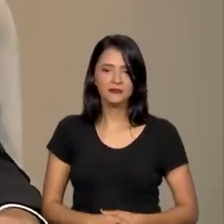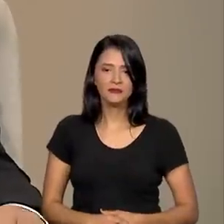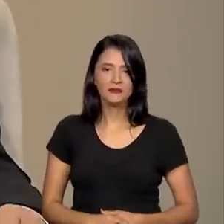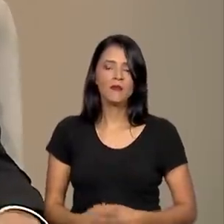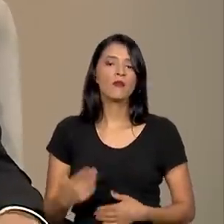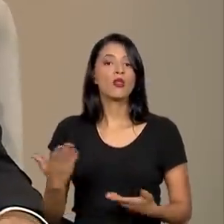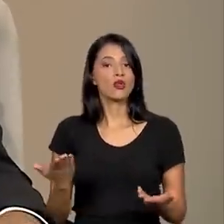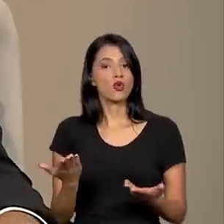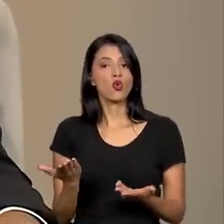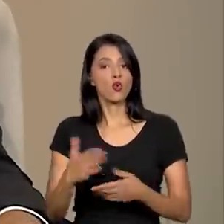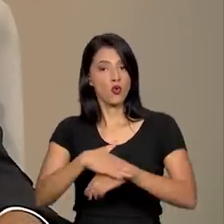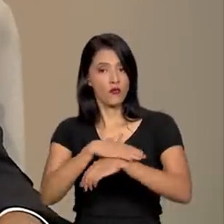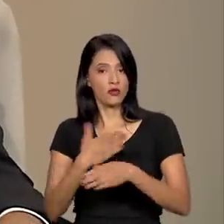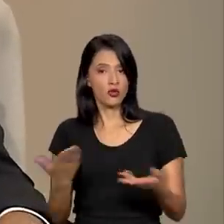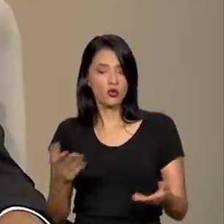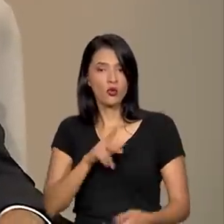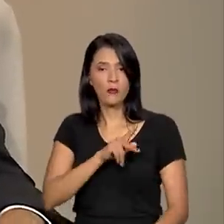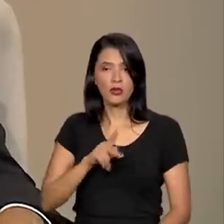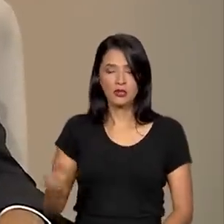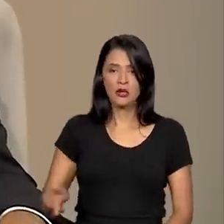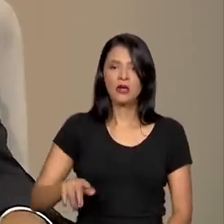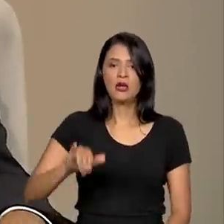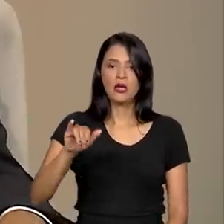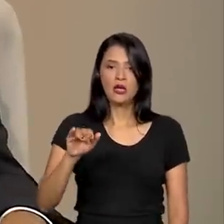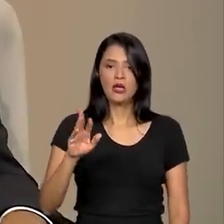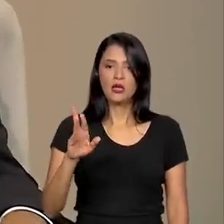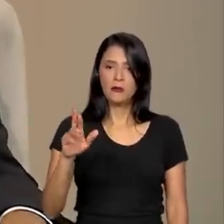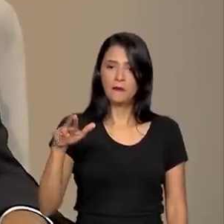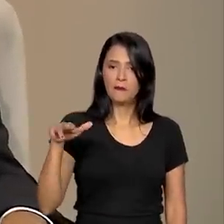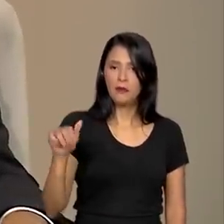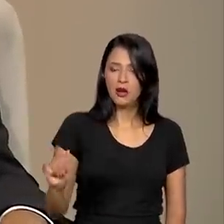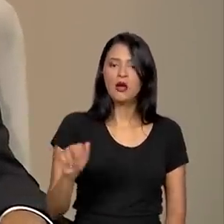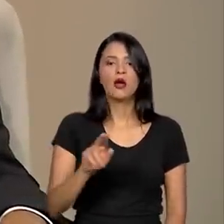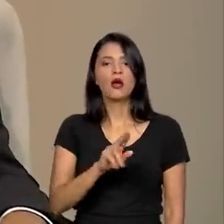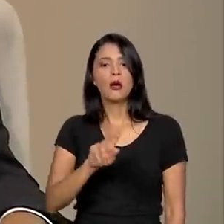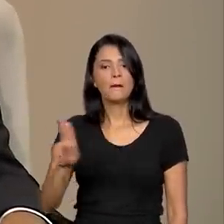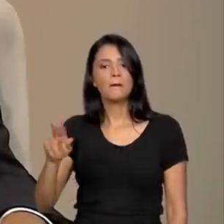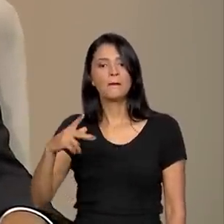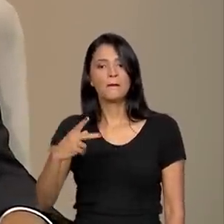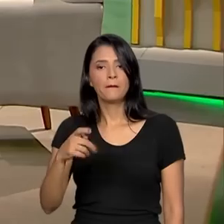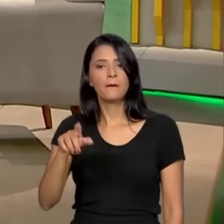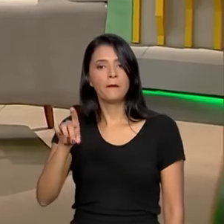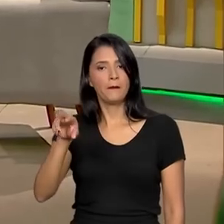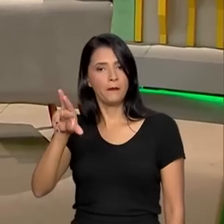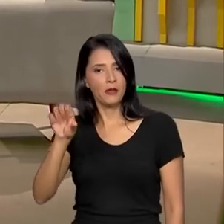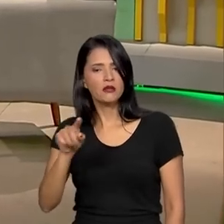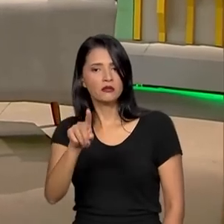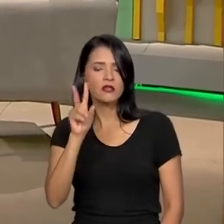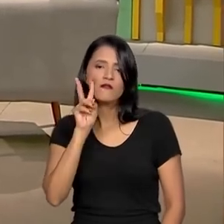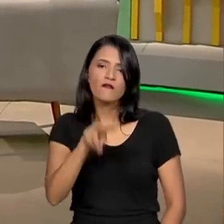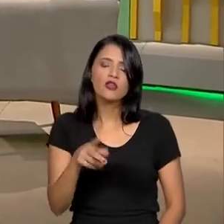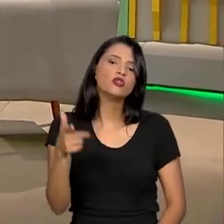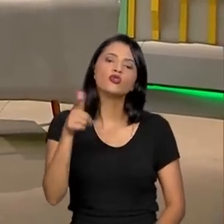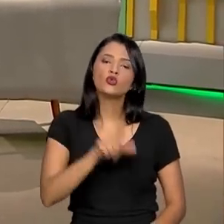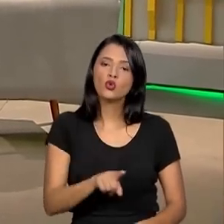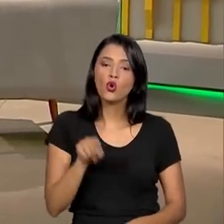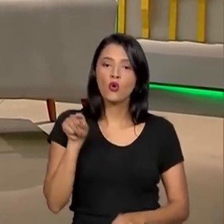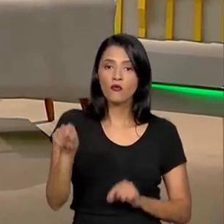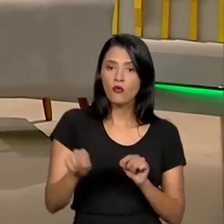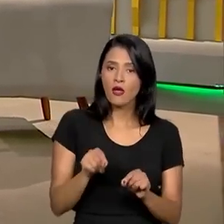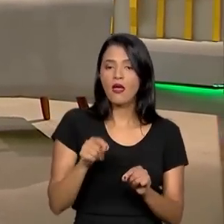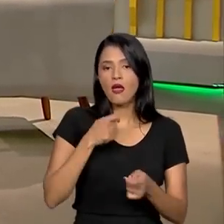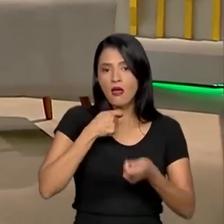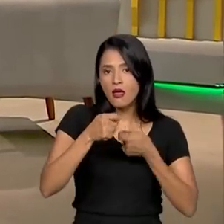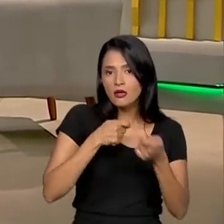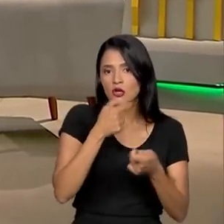Eu conversei com o presidente do Ibram, Pedro Mastro Buono. E se você quiser rever esta ou